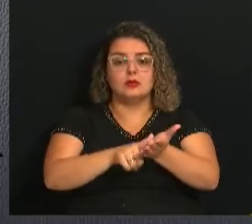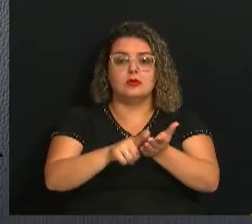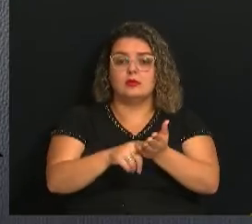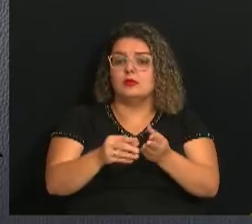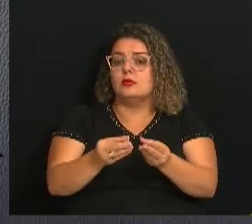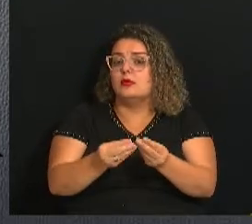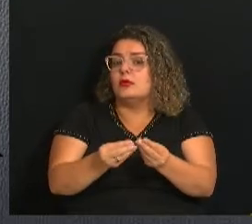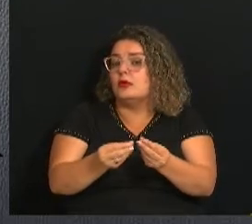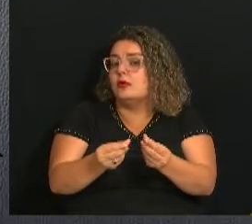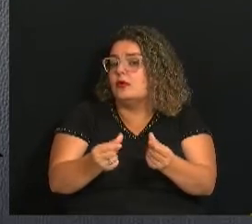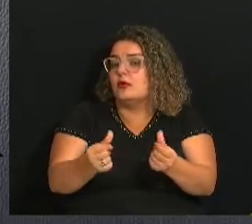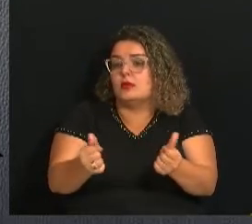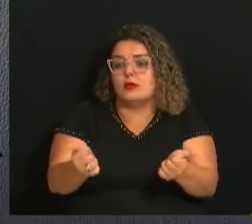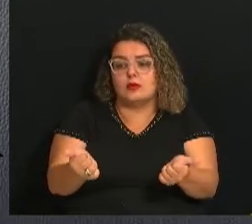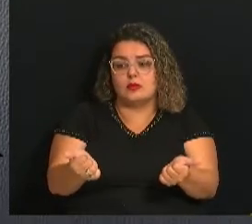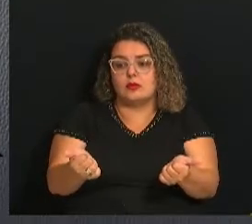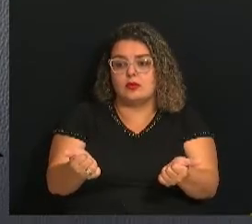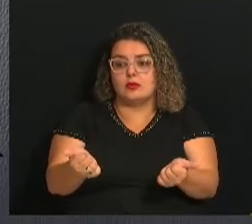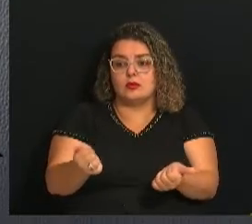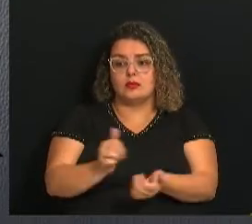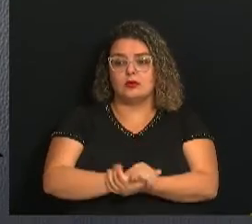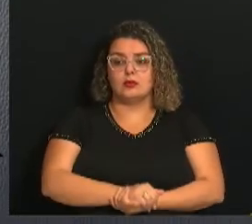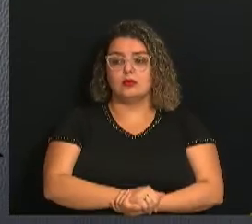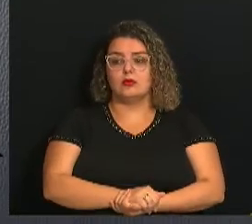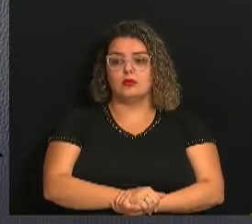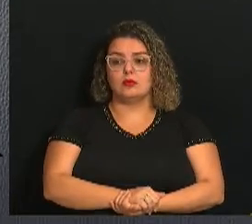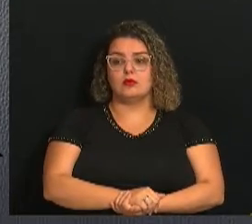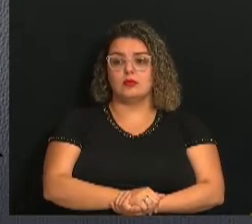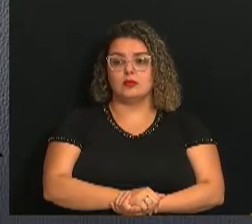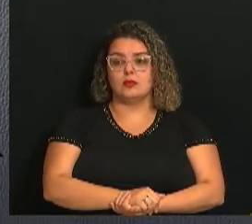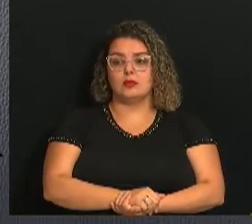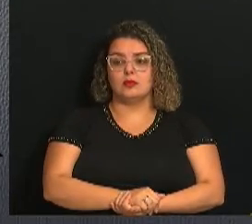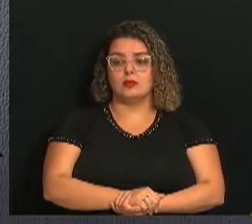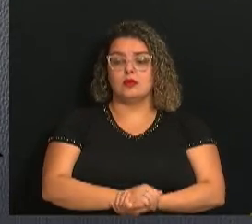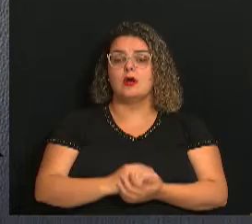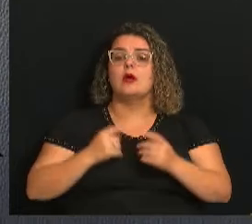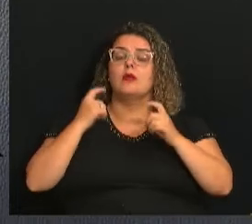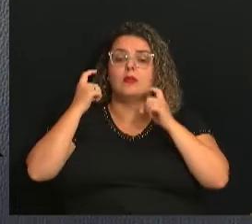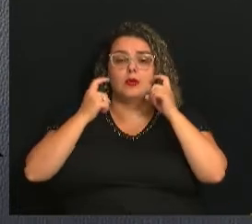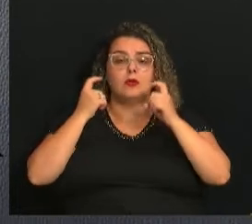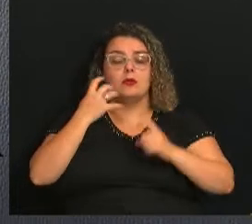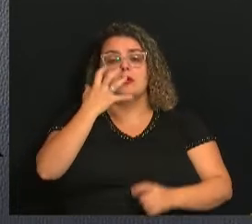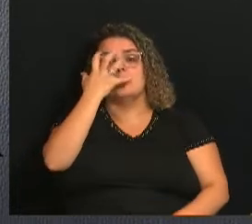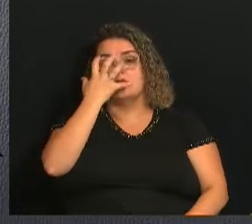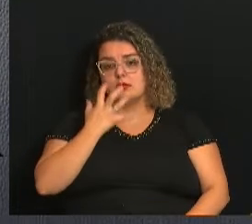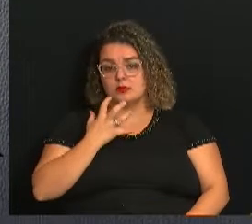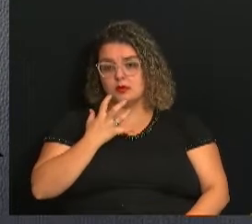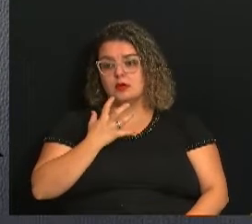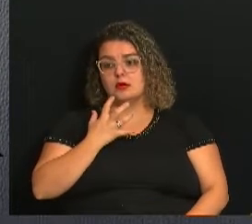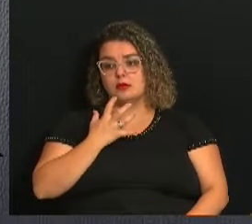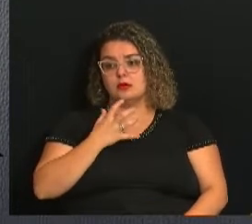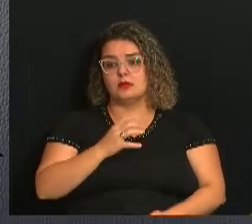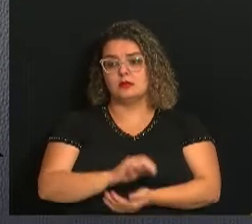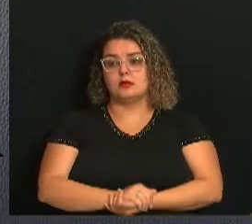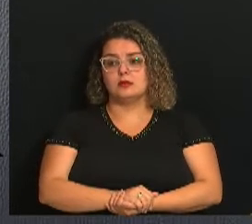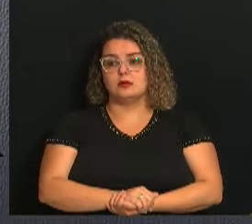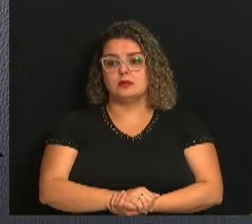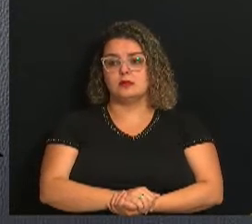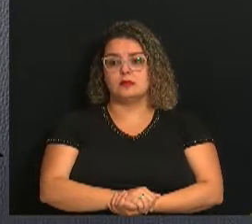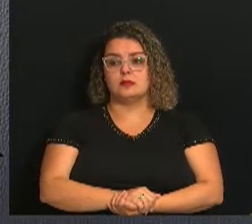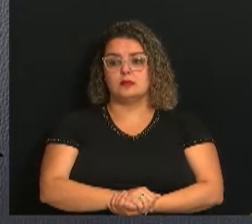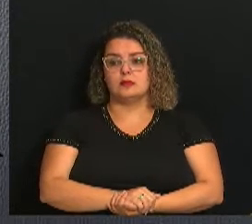papel desaparece. Então, é uma preocupação muito séria, não é pouca coisa. Então, eu também vi